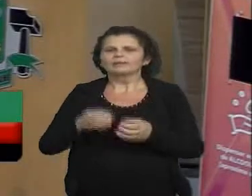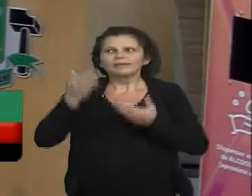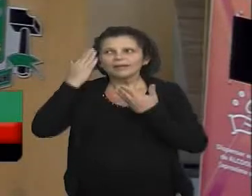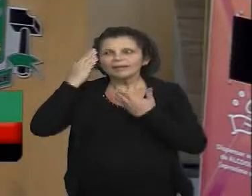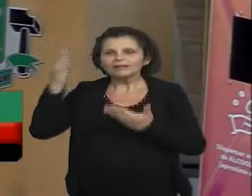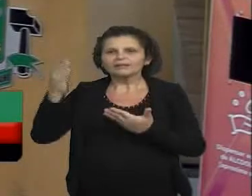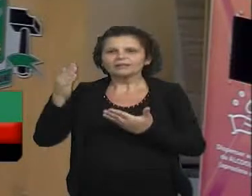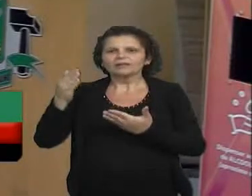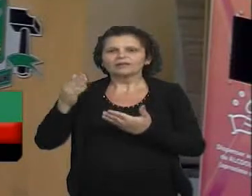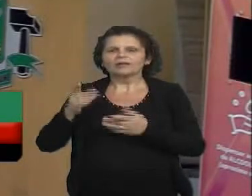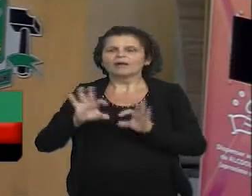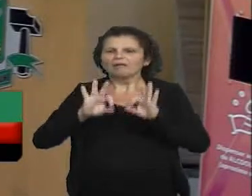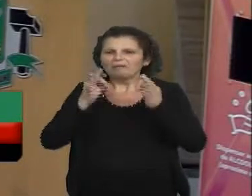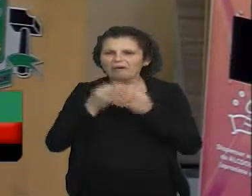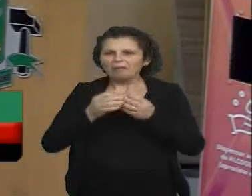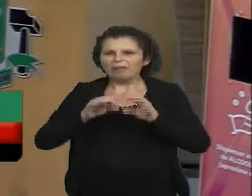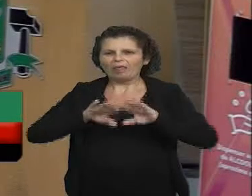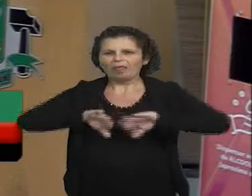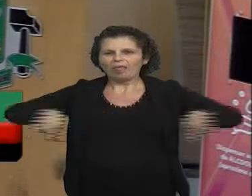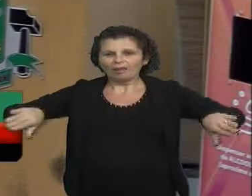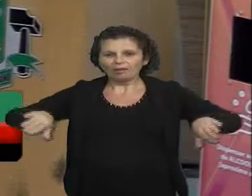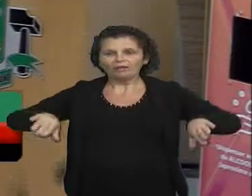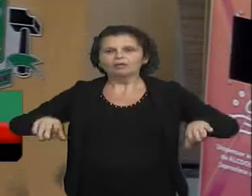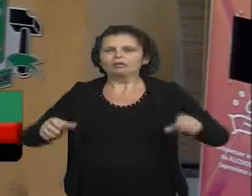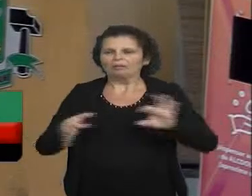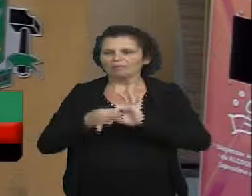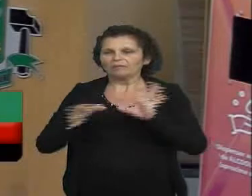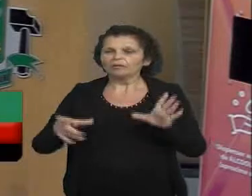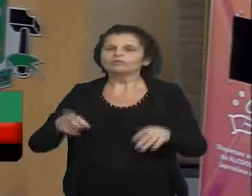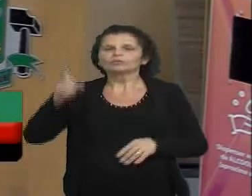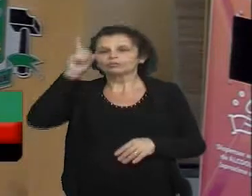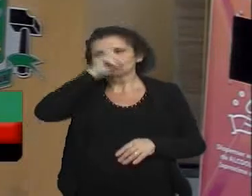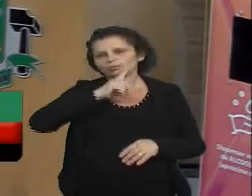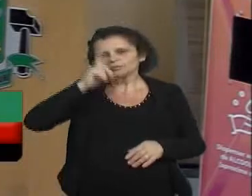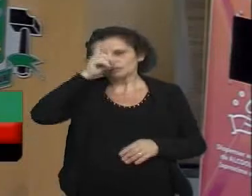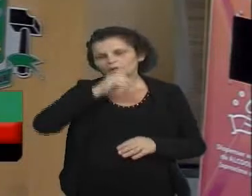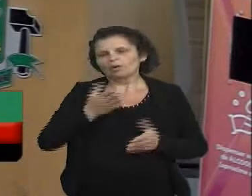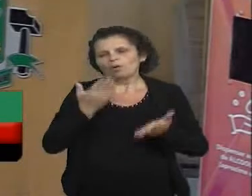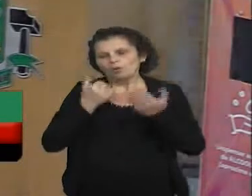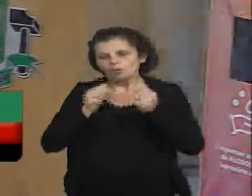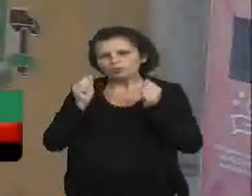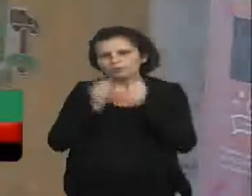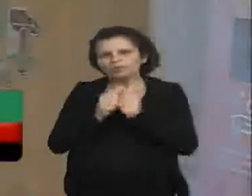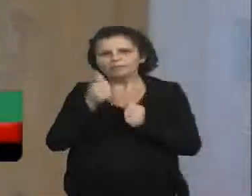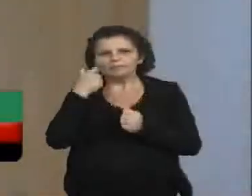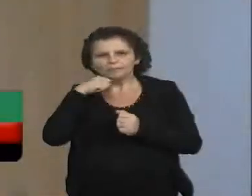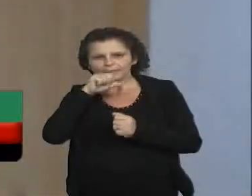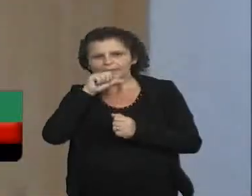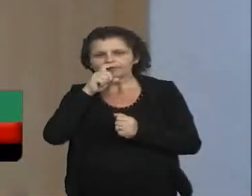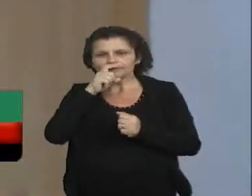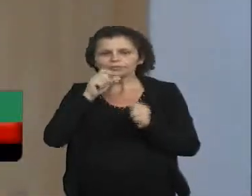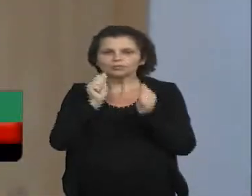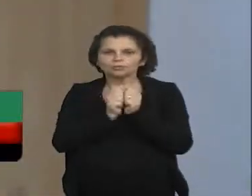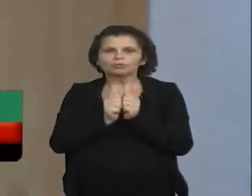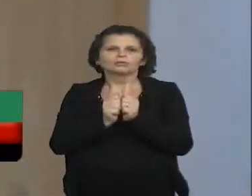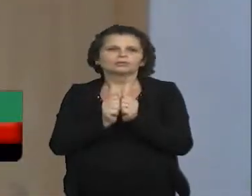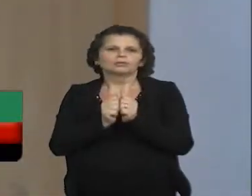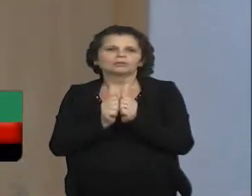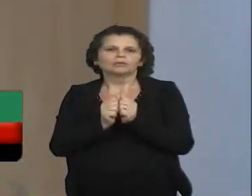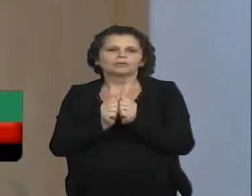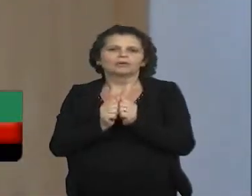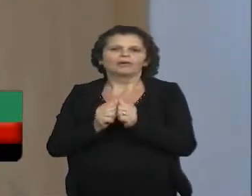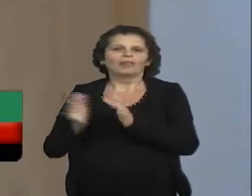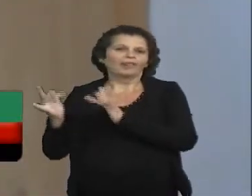Deus nunca permitiu que a nossa família se desunisse. Todo domingo nós almoçamos juntos, o meu pai junto, a minha mãe. Eles, cada um teve, né,